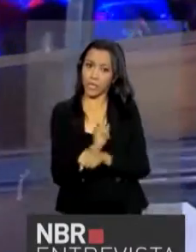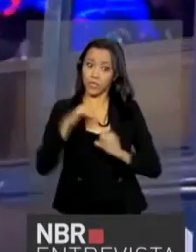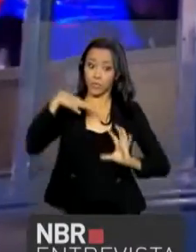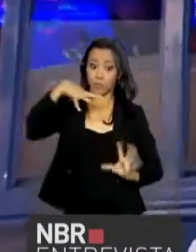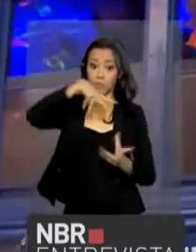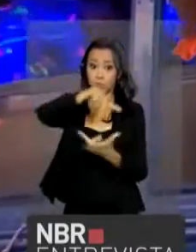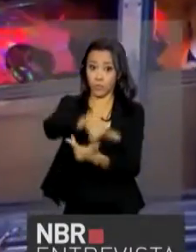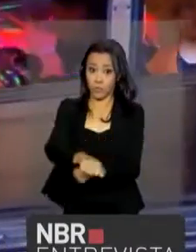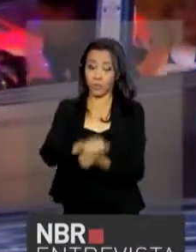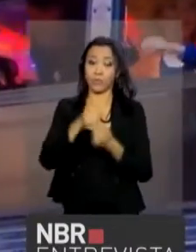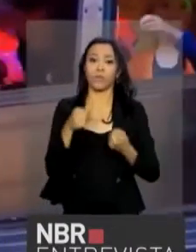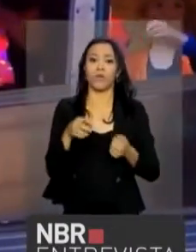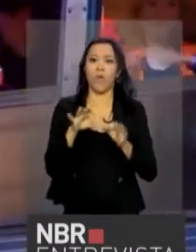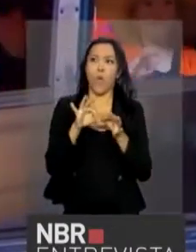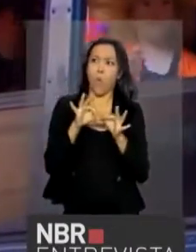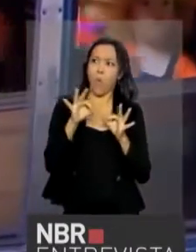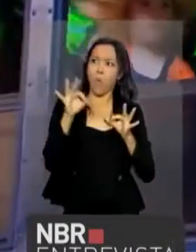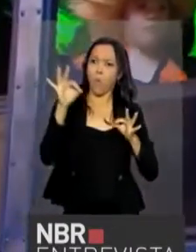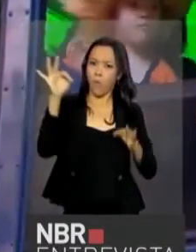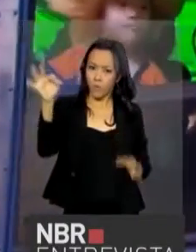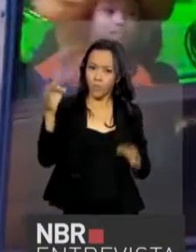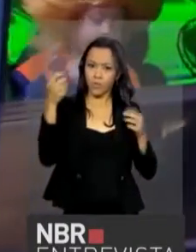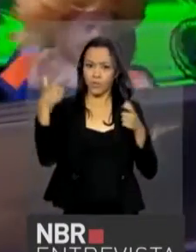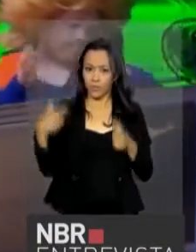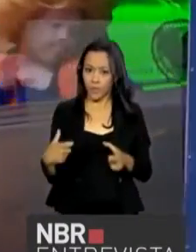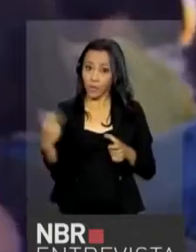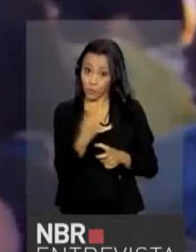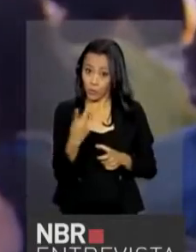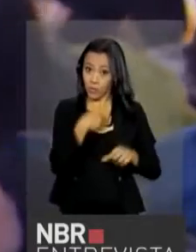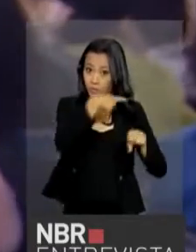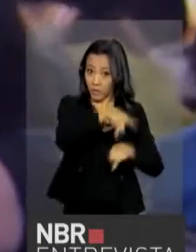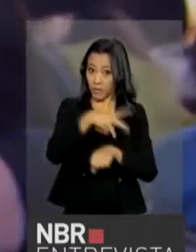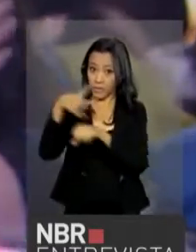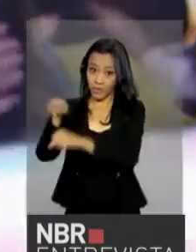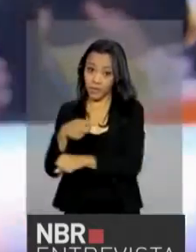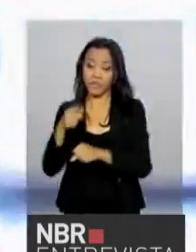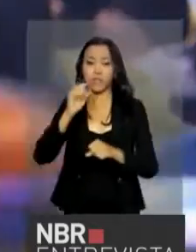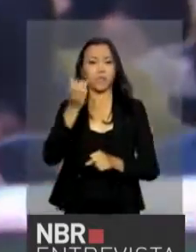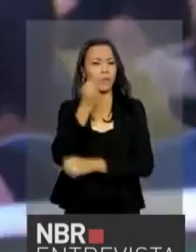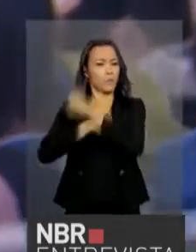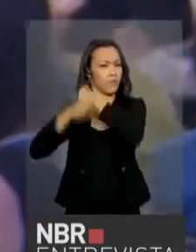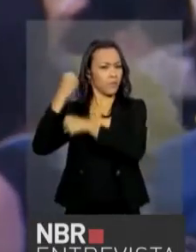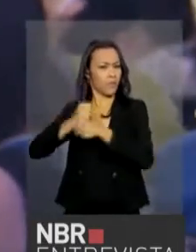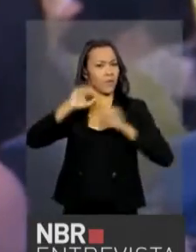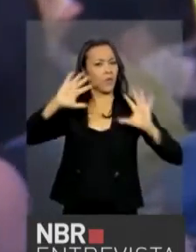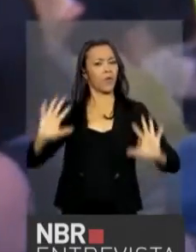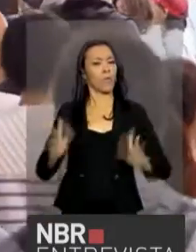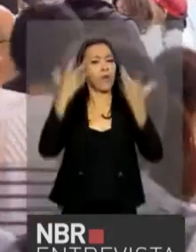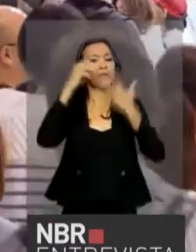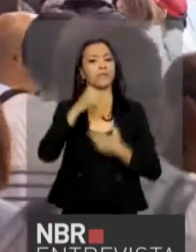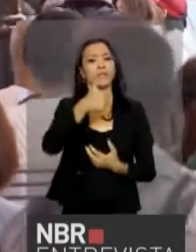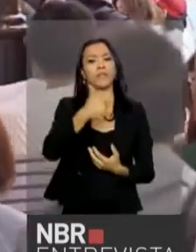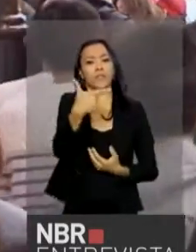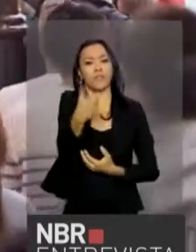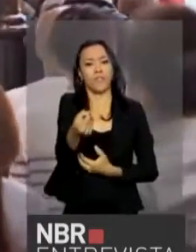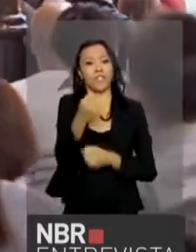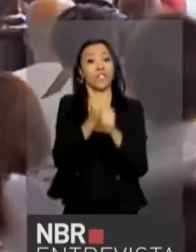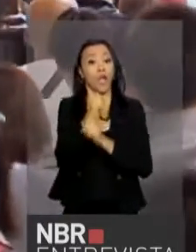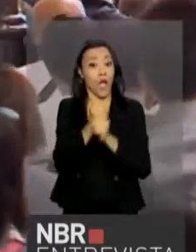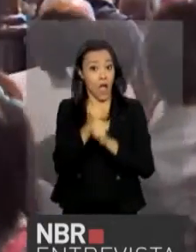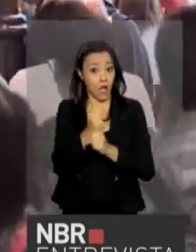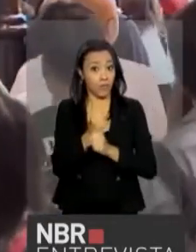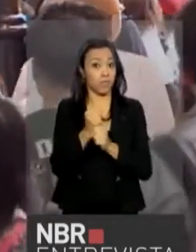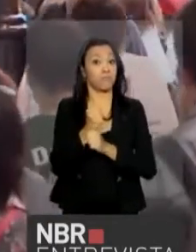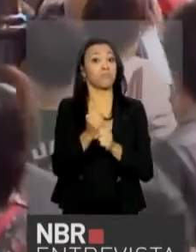global distantes e diferentes dos dois países comemoraram no ano passado 120 anos de diplomacia